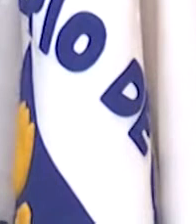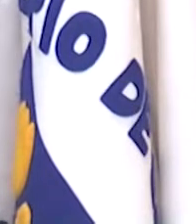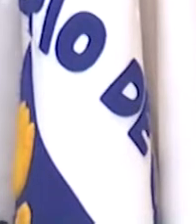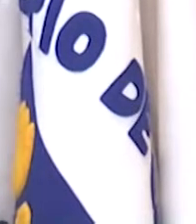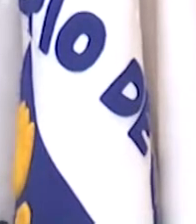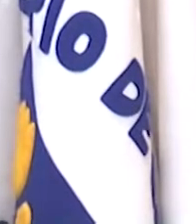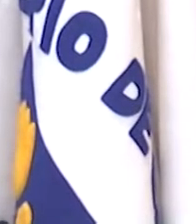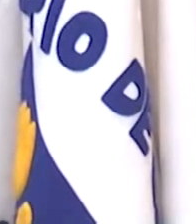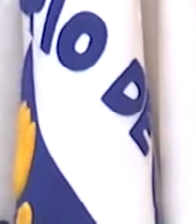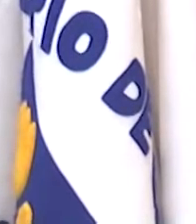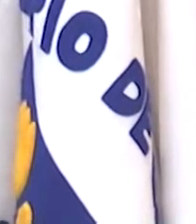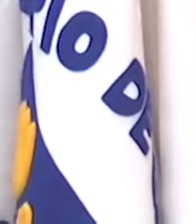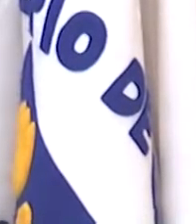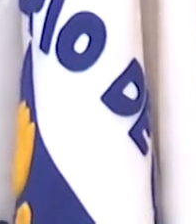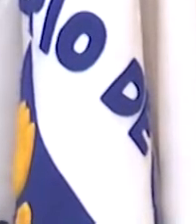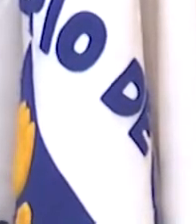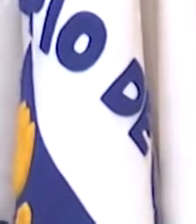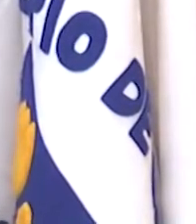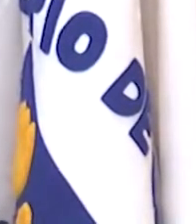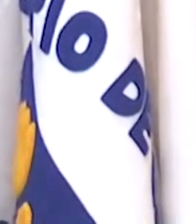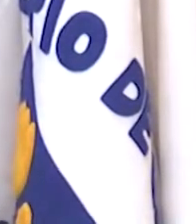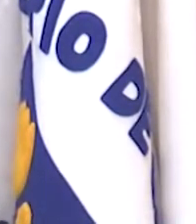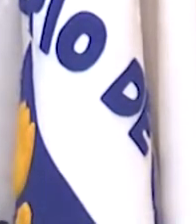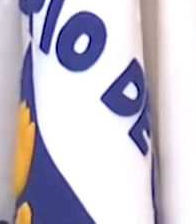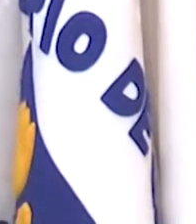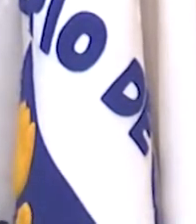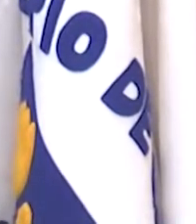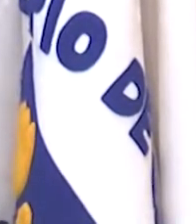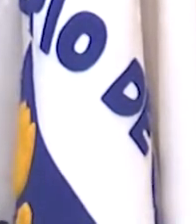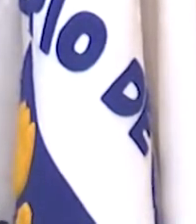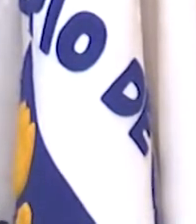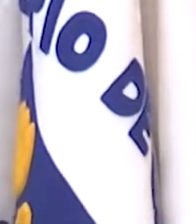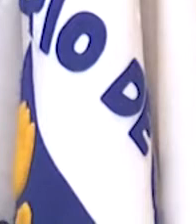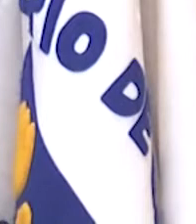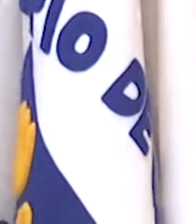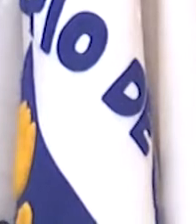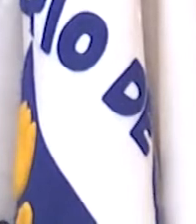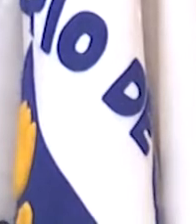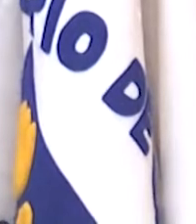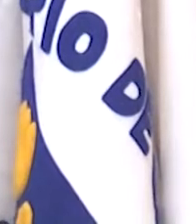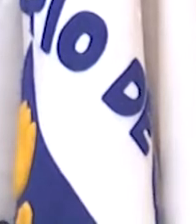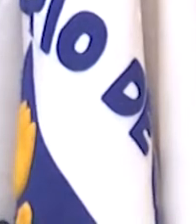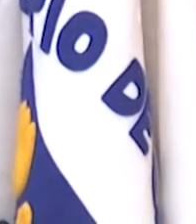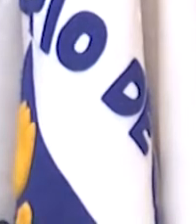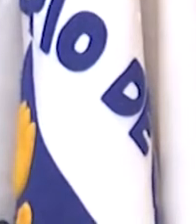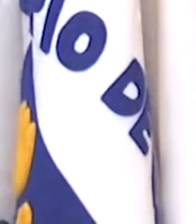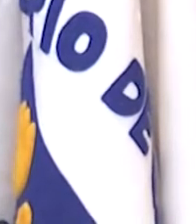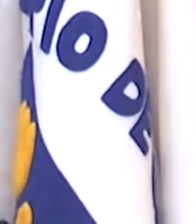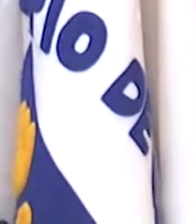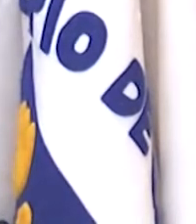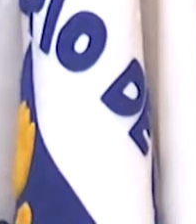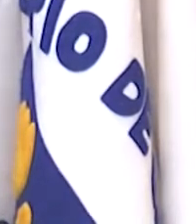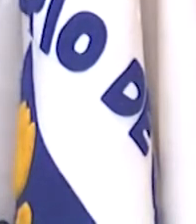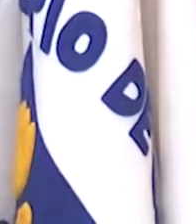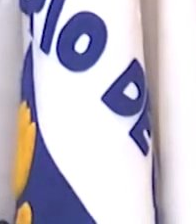Eu costumo dizer que cada momento da nossa história, cada momento da